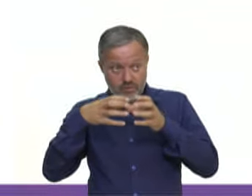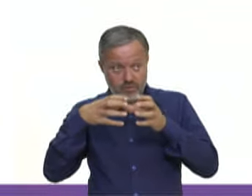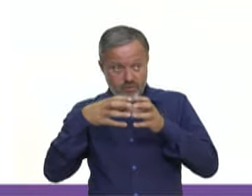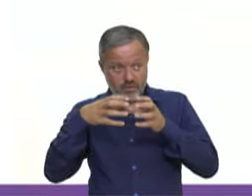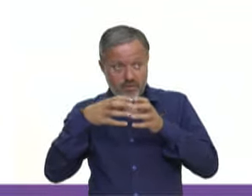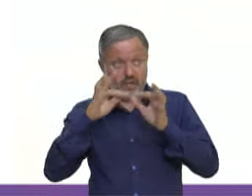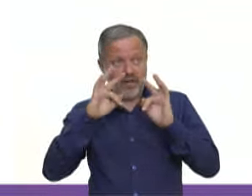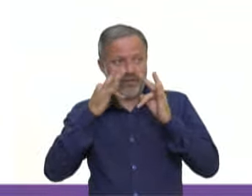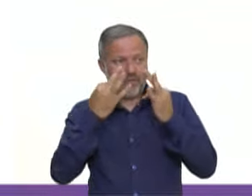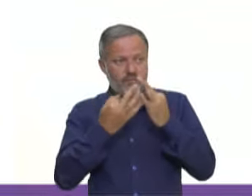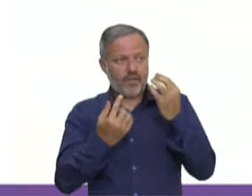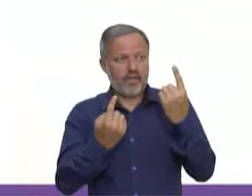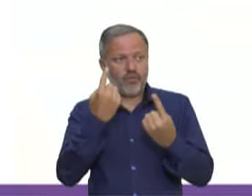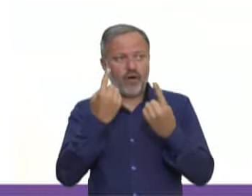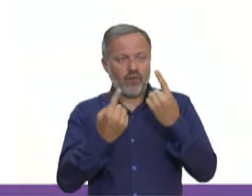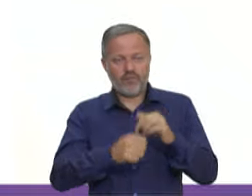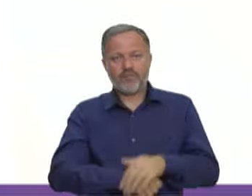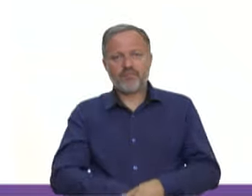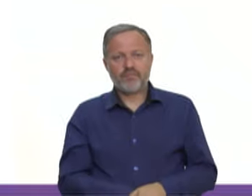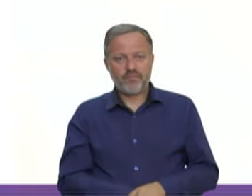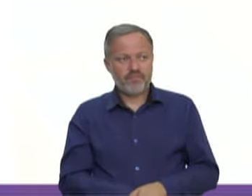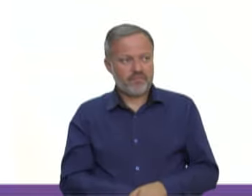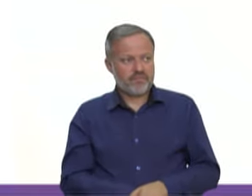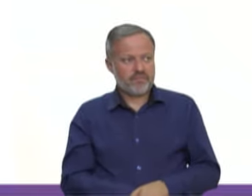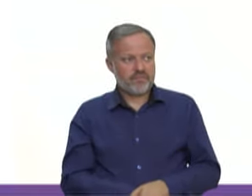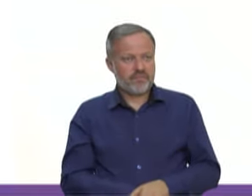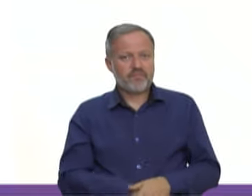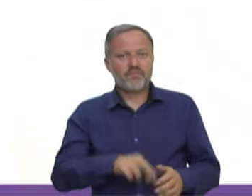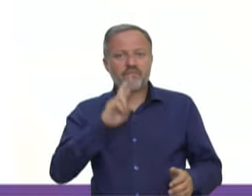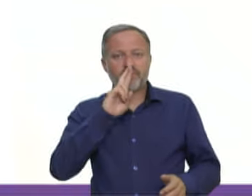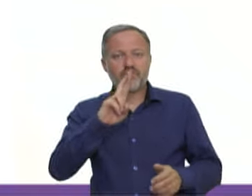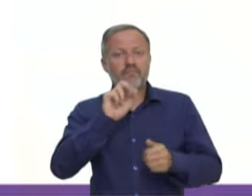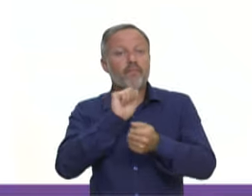informal? Anotem aí no caderno de vocês, certo?